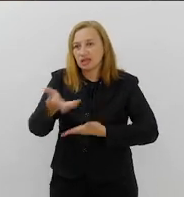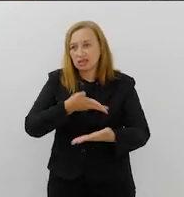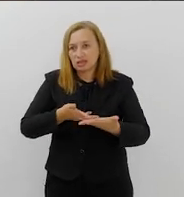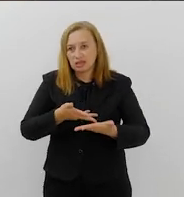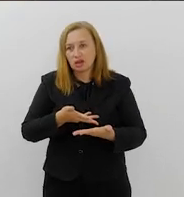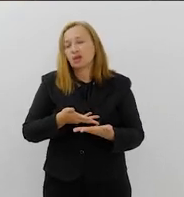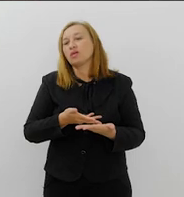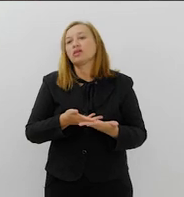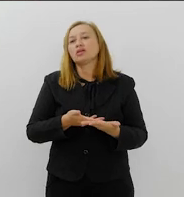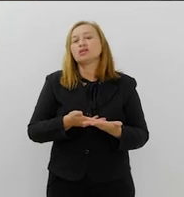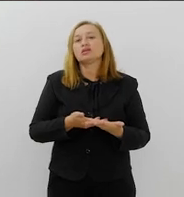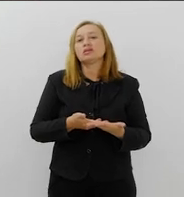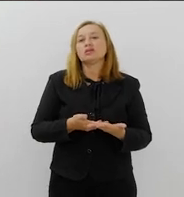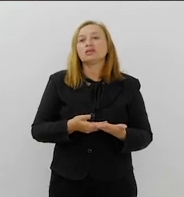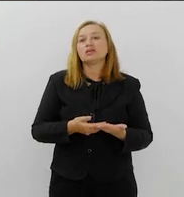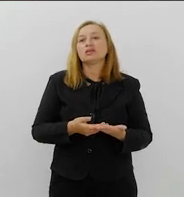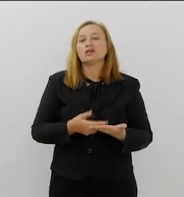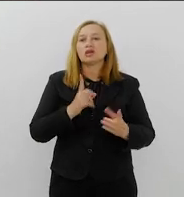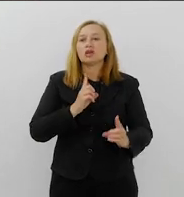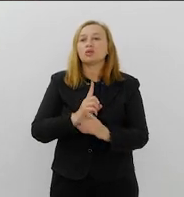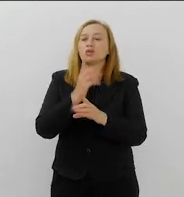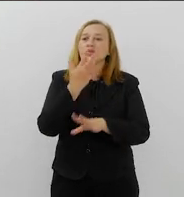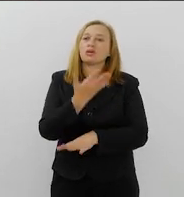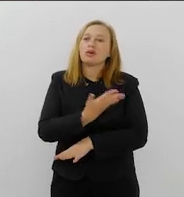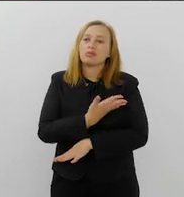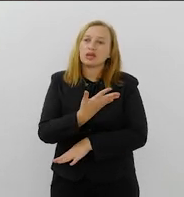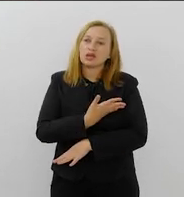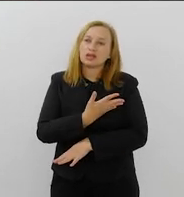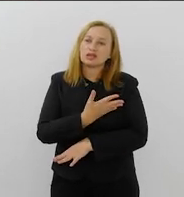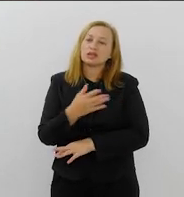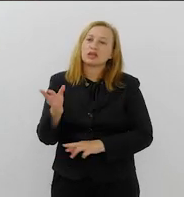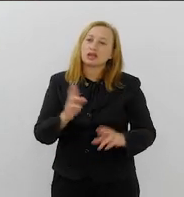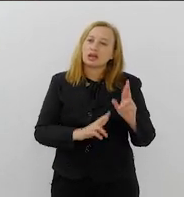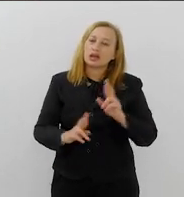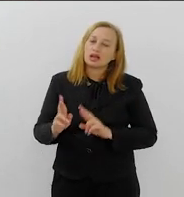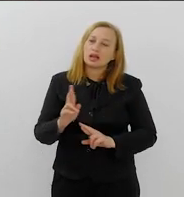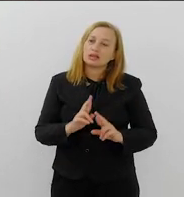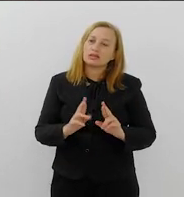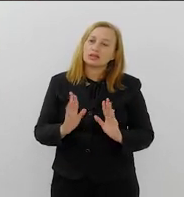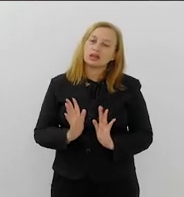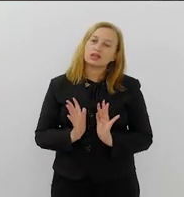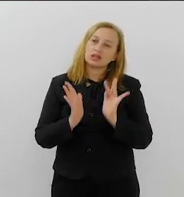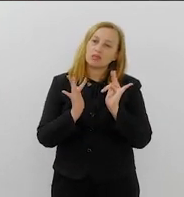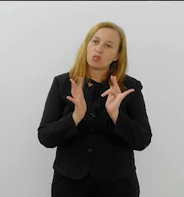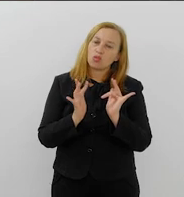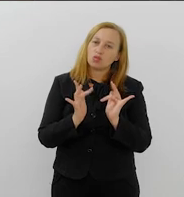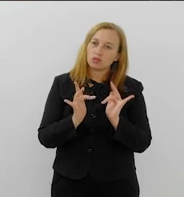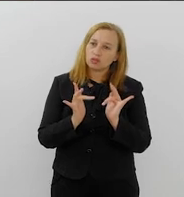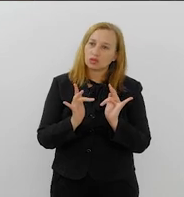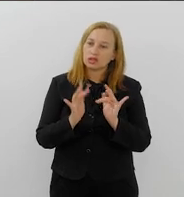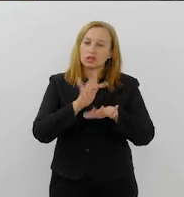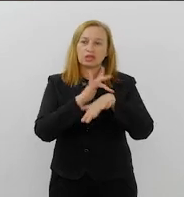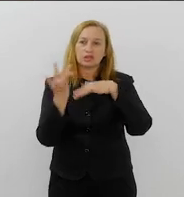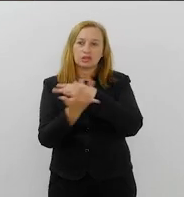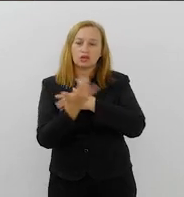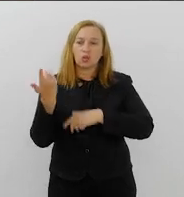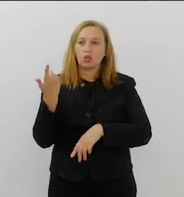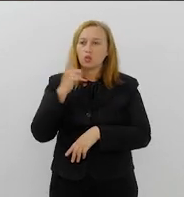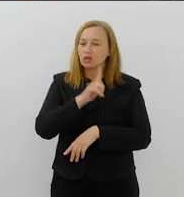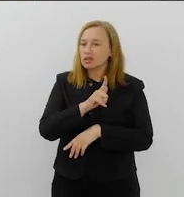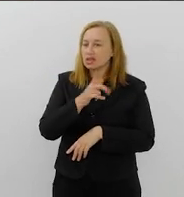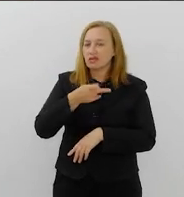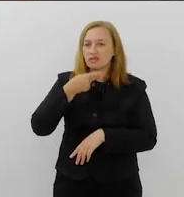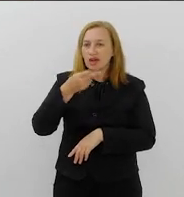interação, enfim, interações assim interpessoais, encontram amigos e até relações afetivas, né, nas redes sociais,